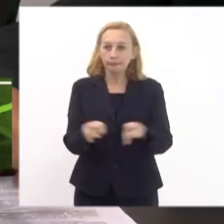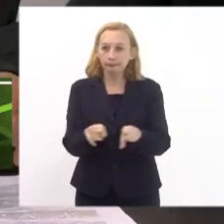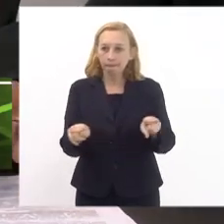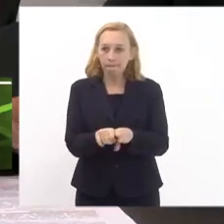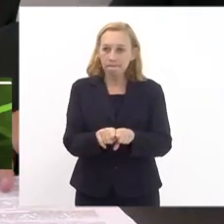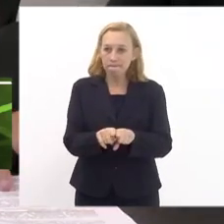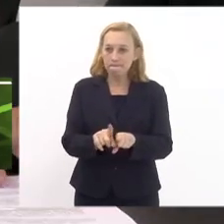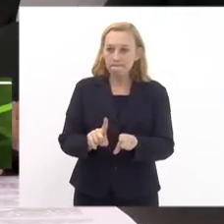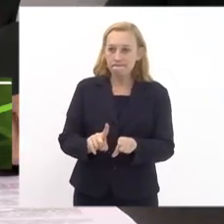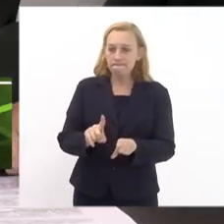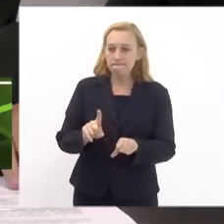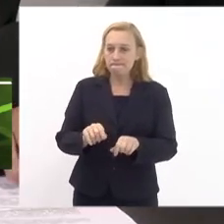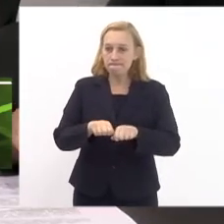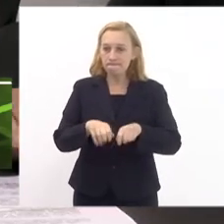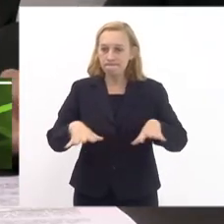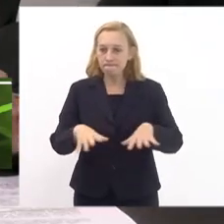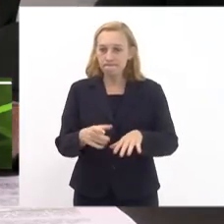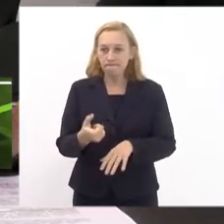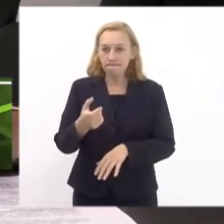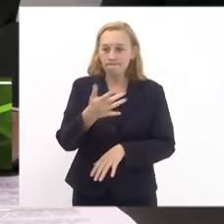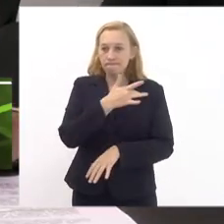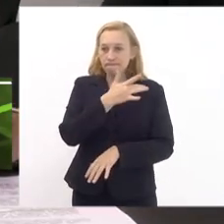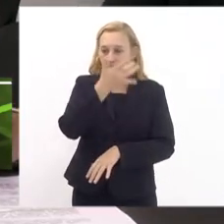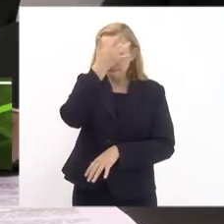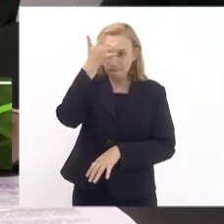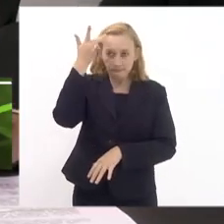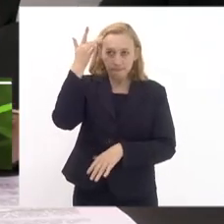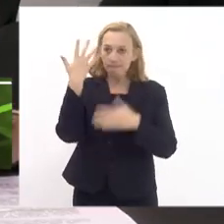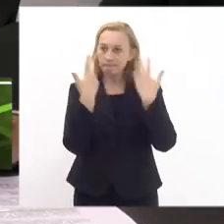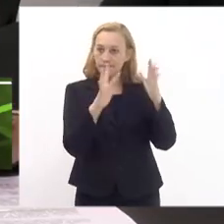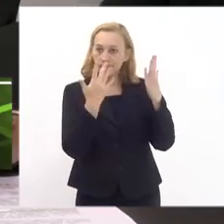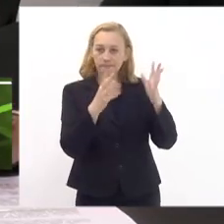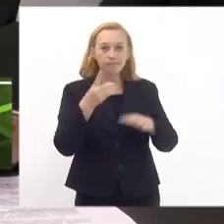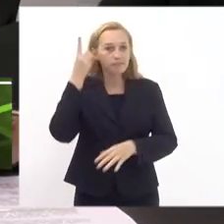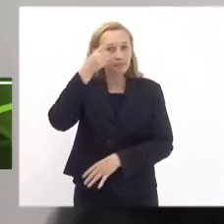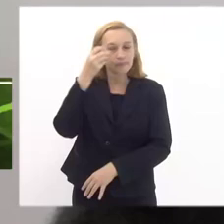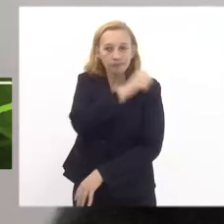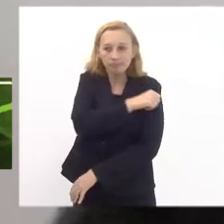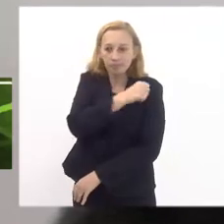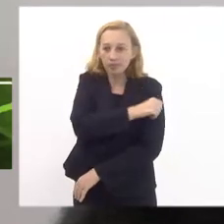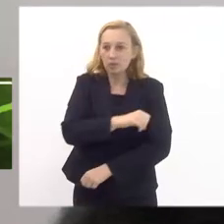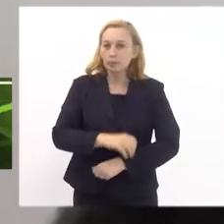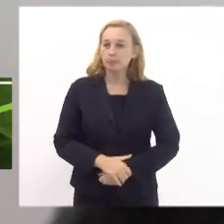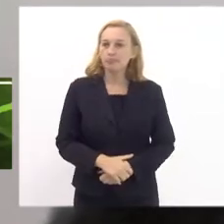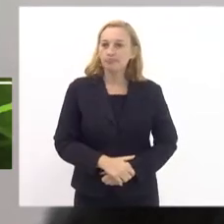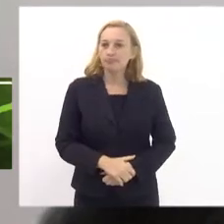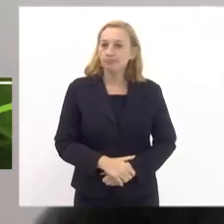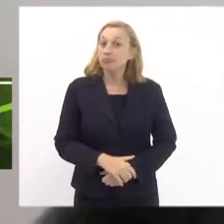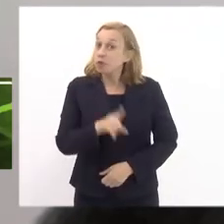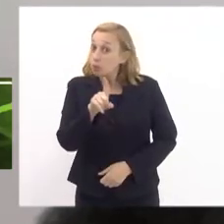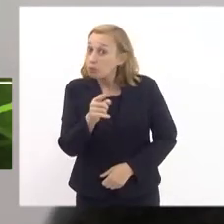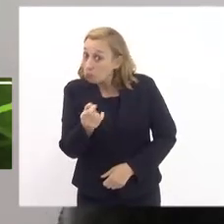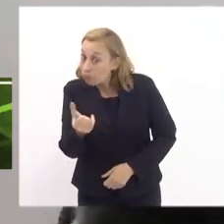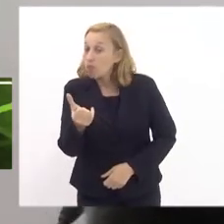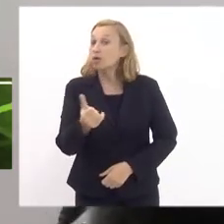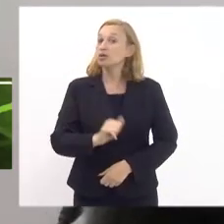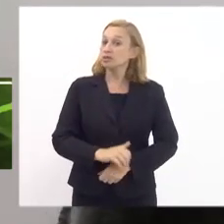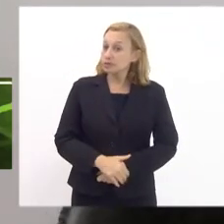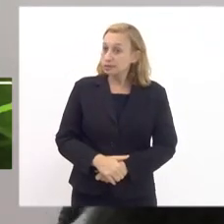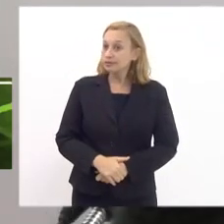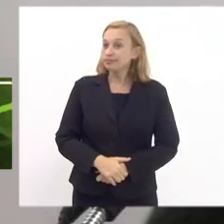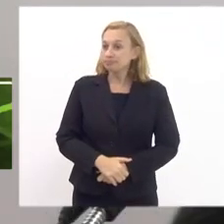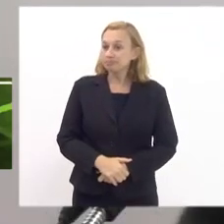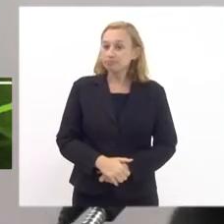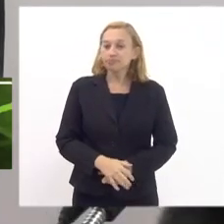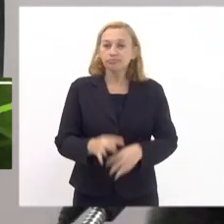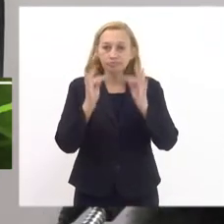vai ser a próxima pandemia, saúde mental, sem dúvida nenhuma. Parabéns, deputada enfermeira Regiane. Aliás, não são poucas